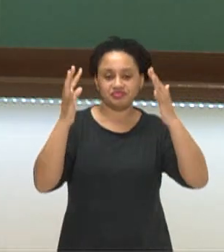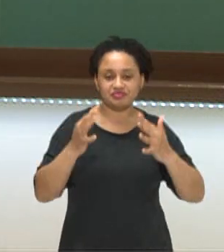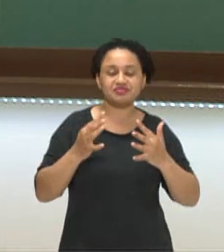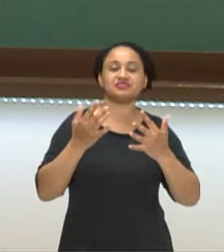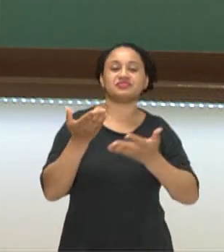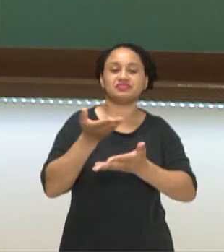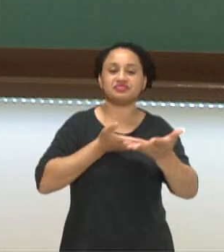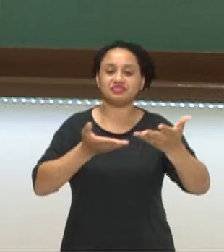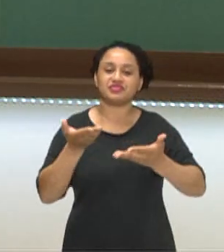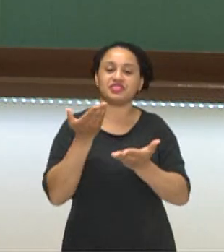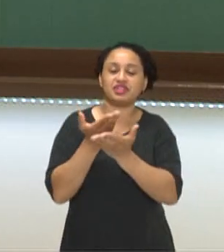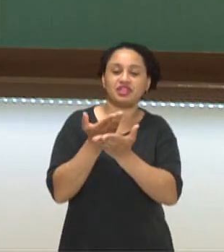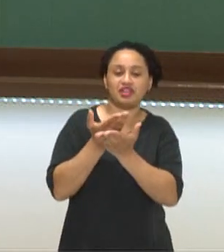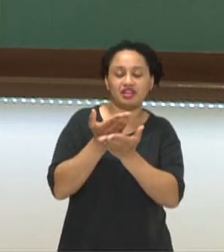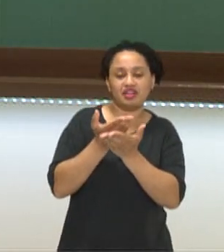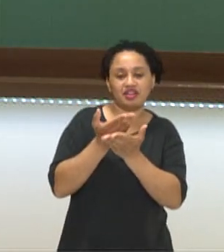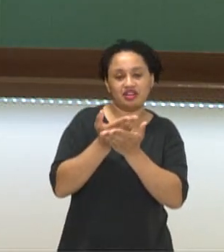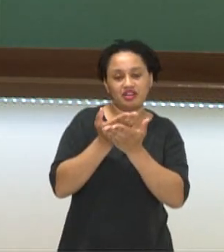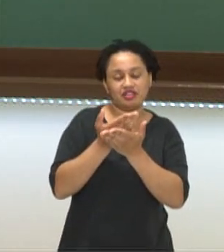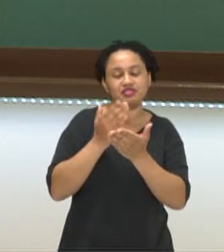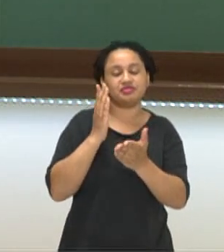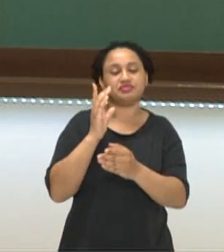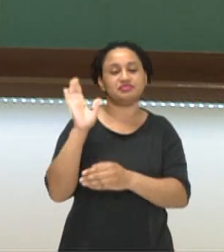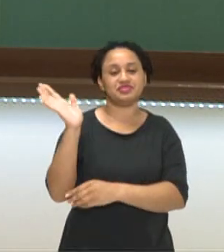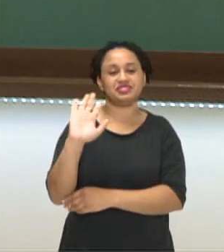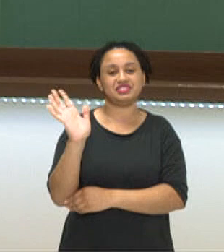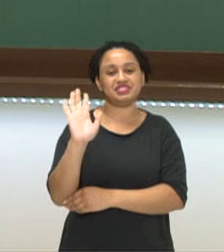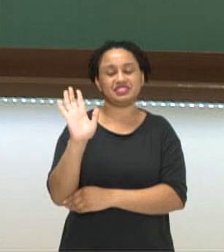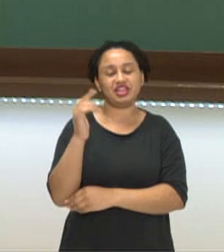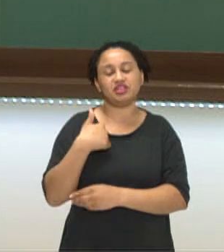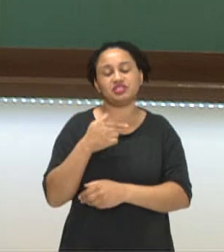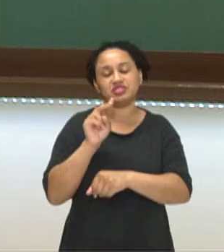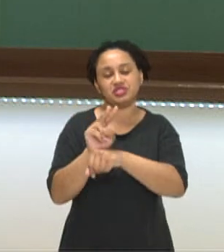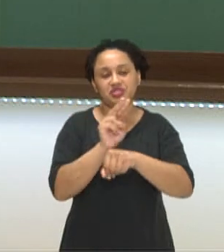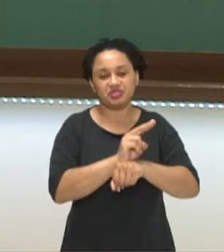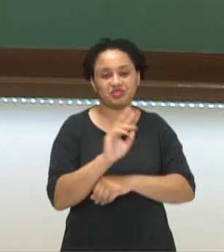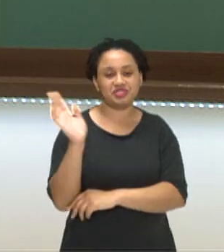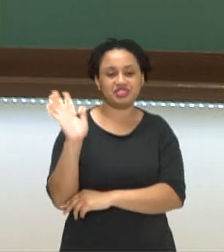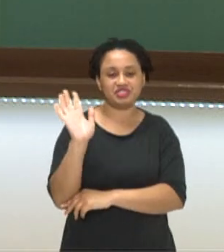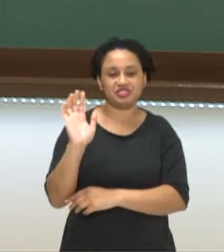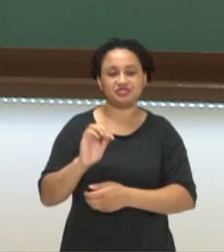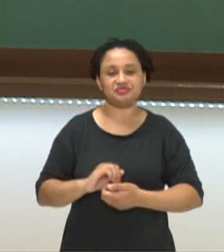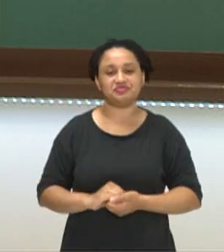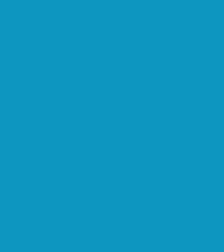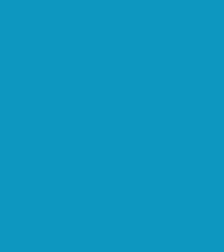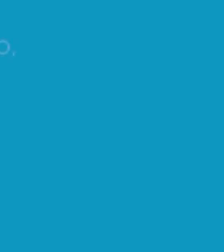seu envolvimento e participação na nossa aula. Até a próxima aula, fique bem e até!